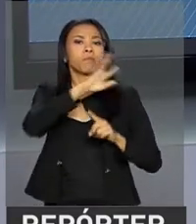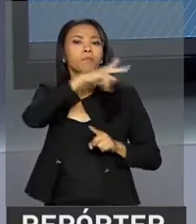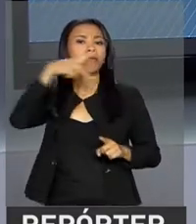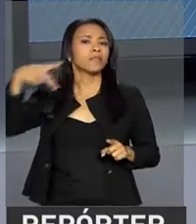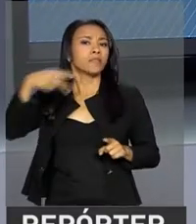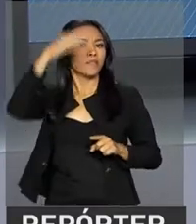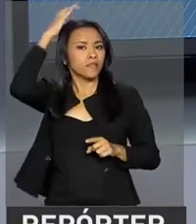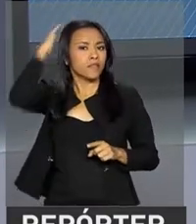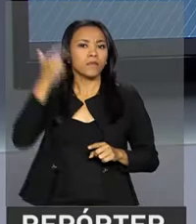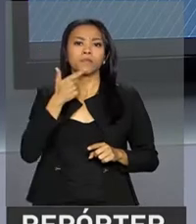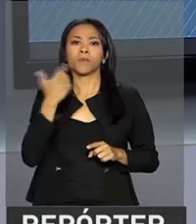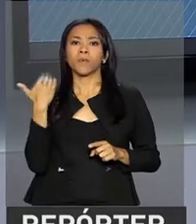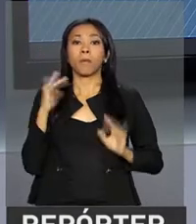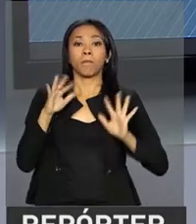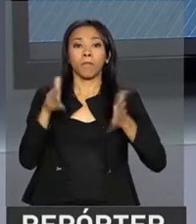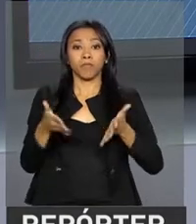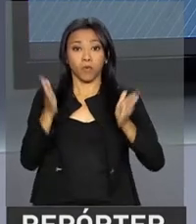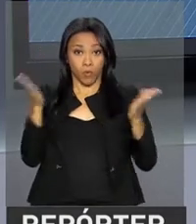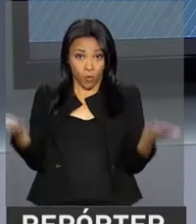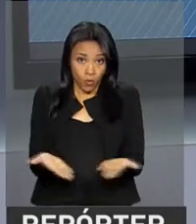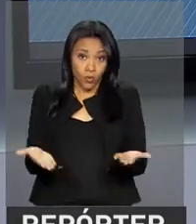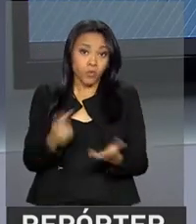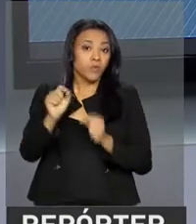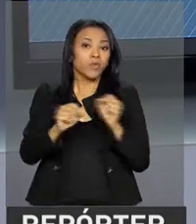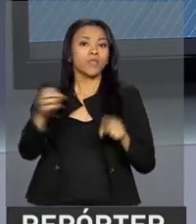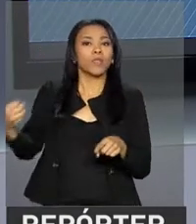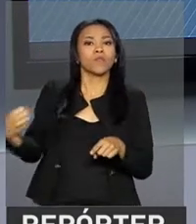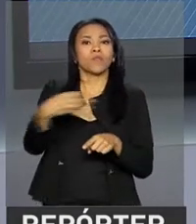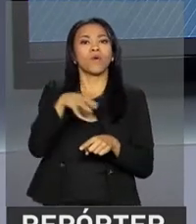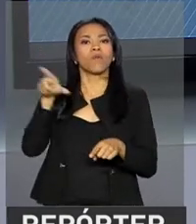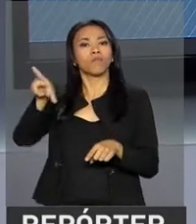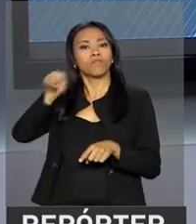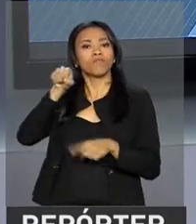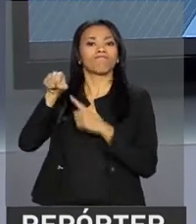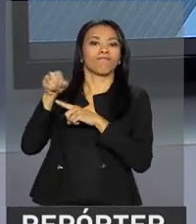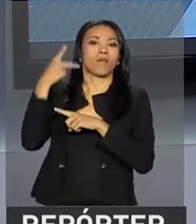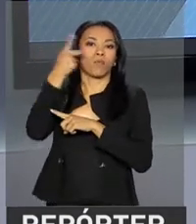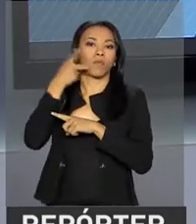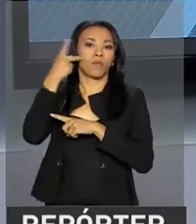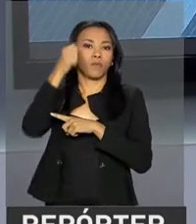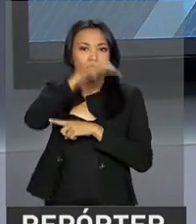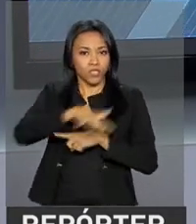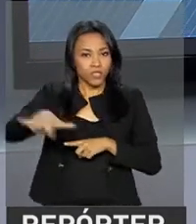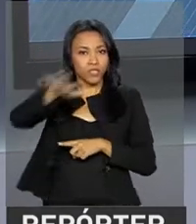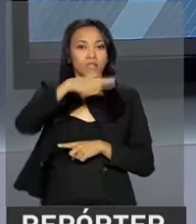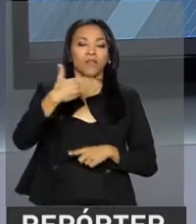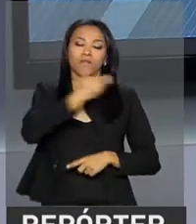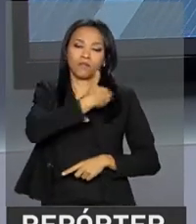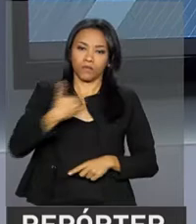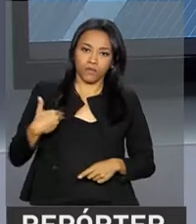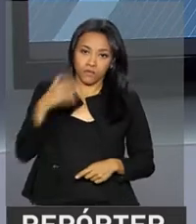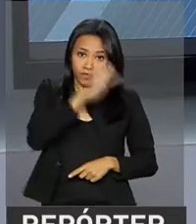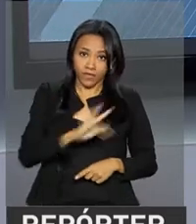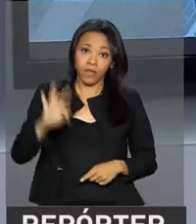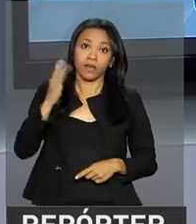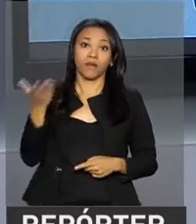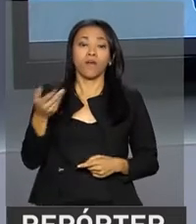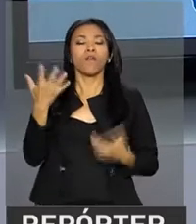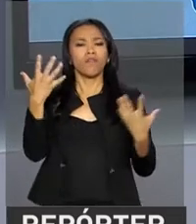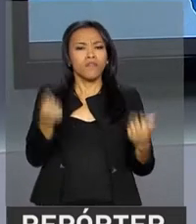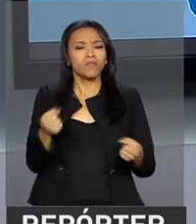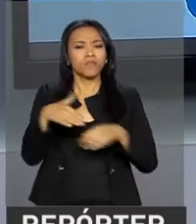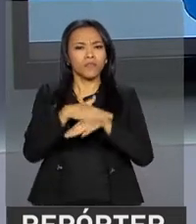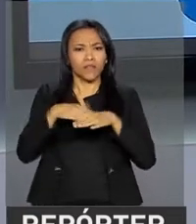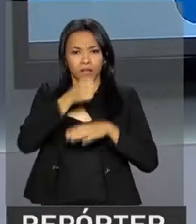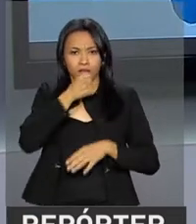michel temer participou hoje da posse da nova procuradora geral da república raquel dodge vamos então falar com a repórter maria aquino